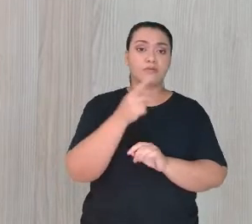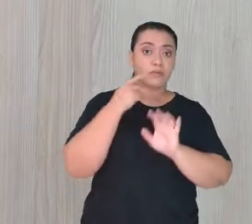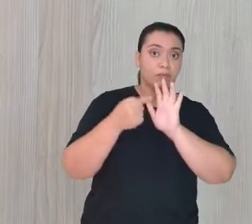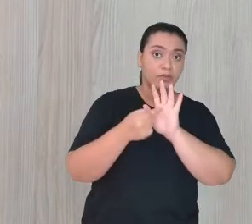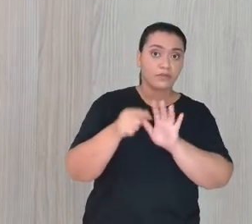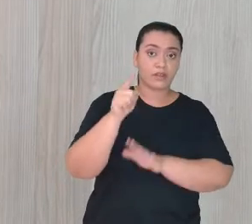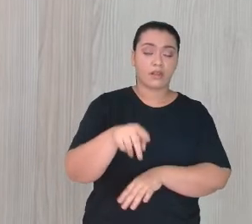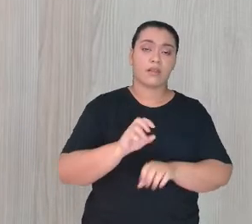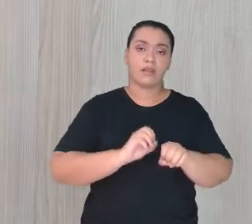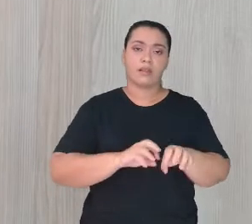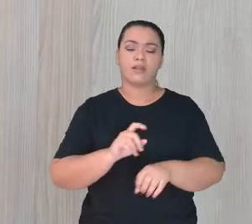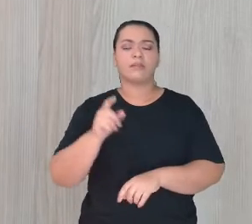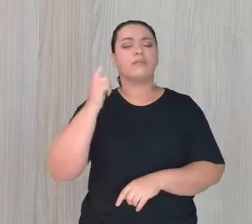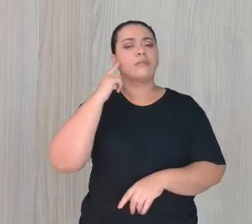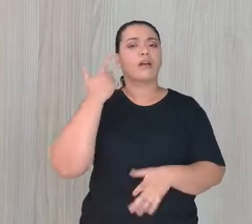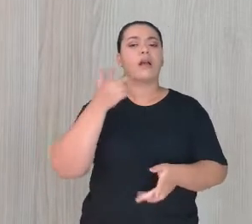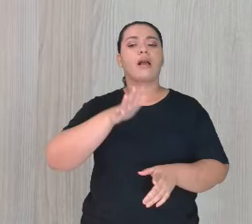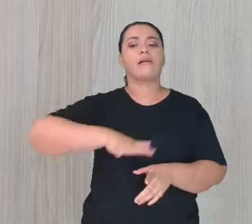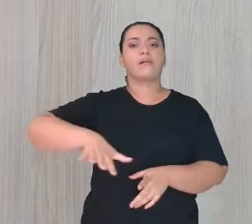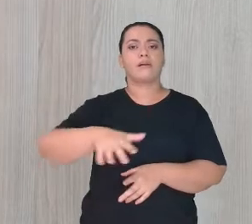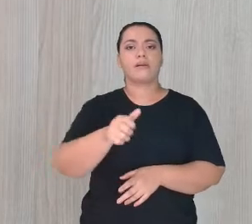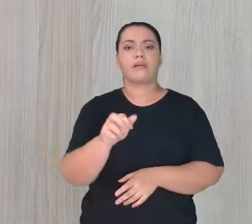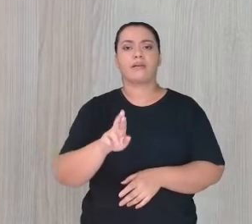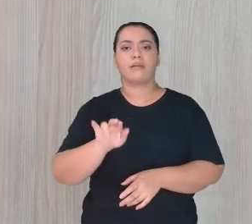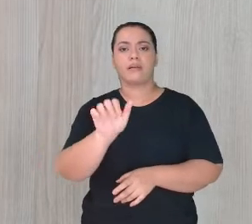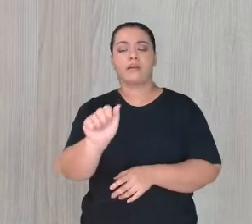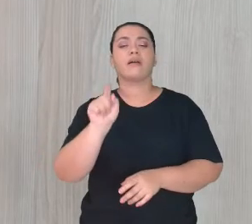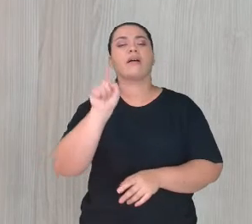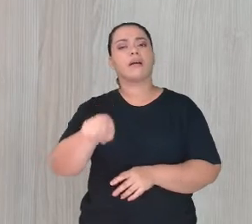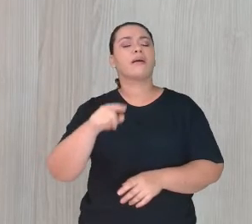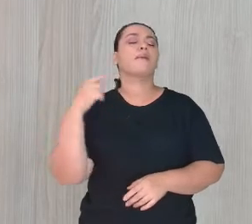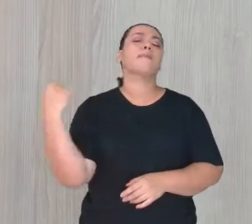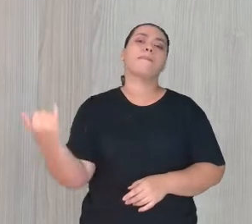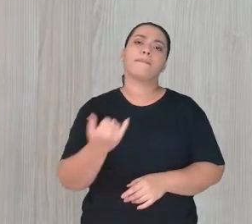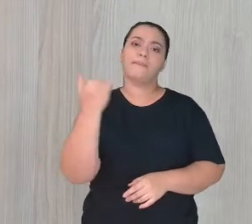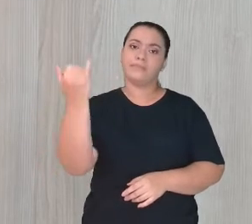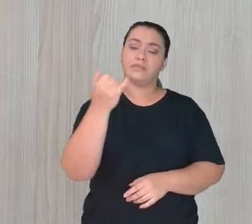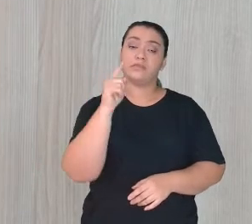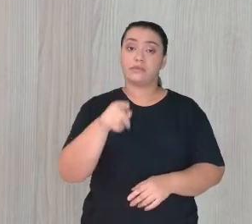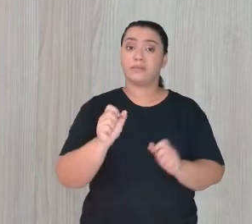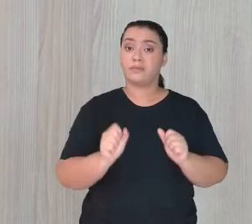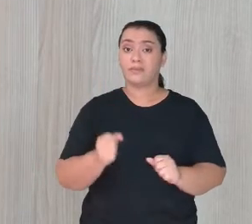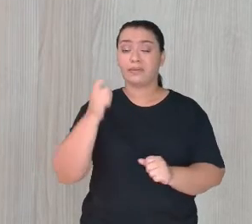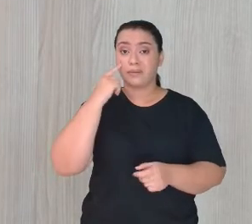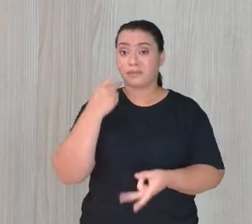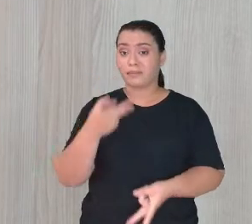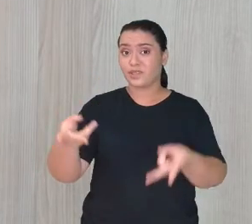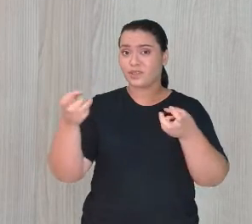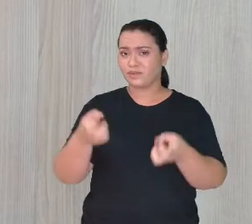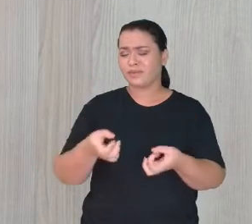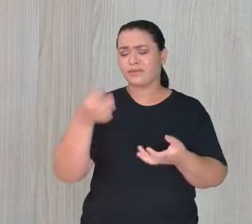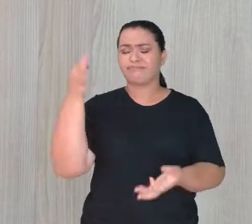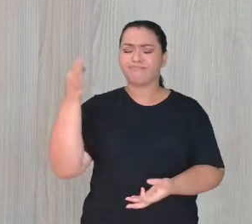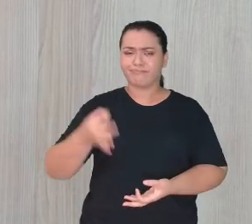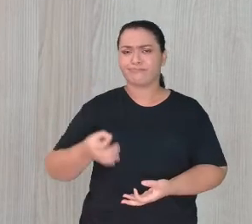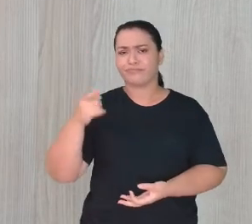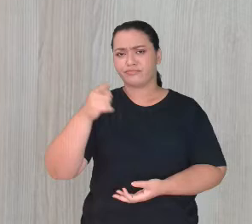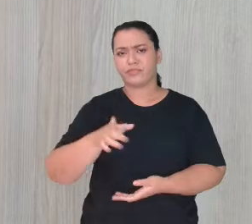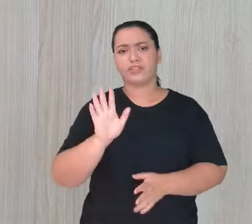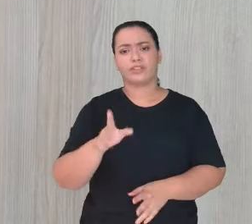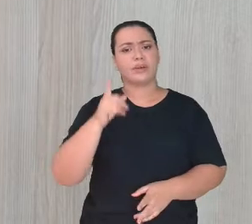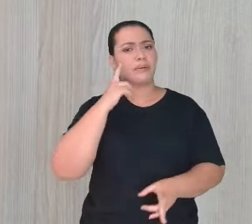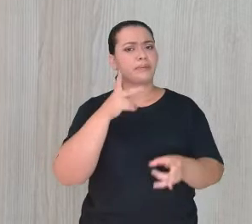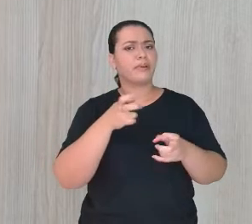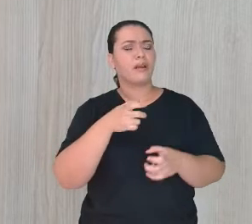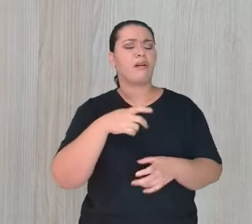vocês, sobre essa ideia das áreas, é bastante importante, porque pode notar que, com certeza, você já teve aula de áreas